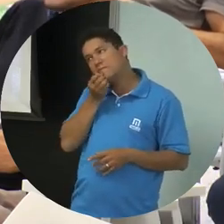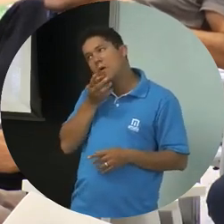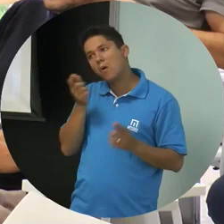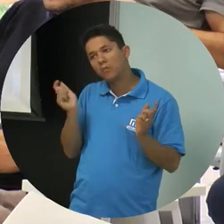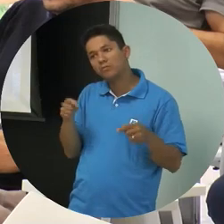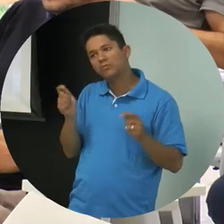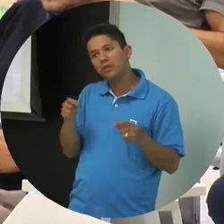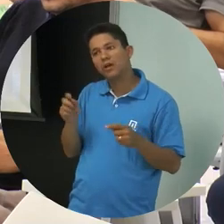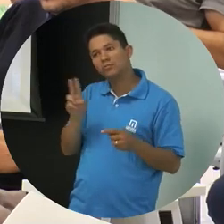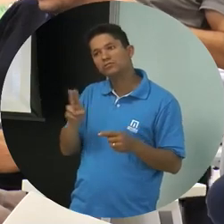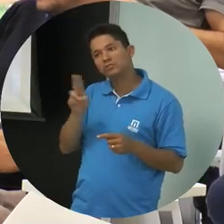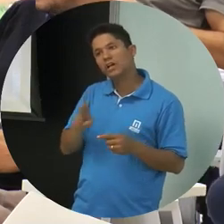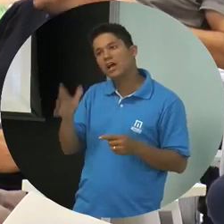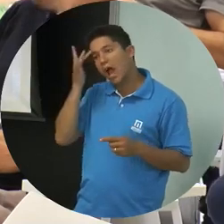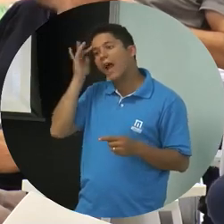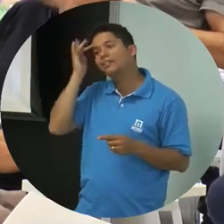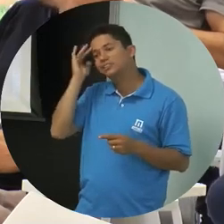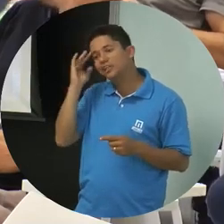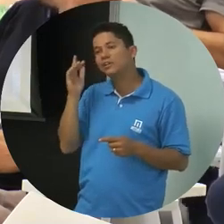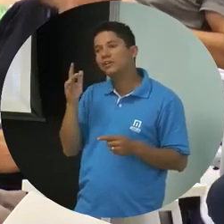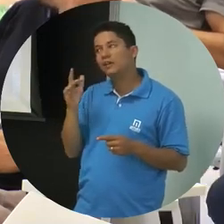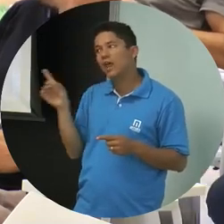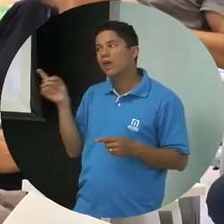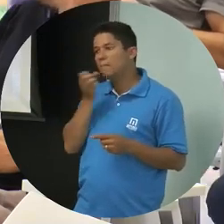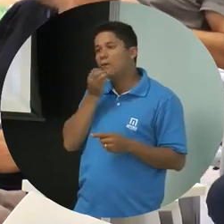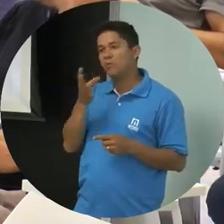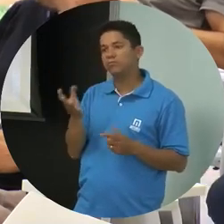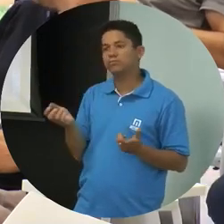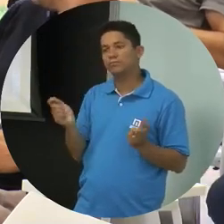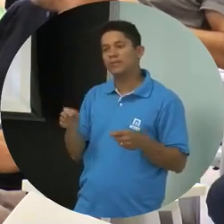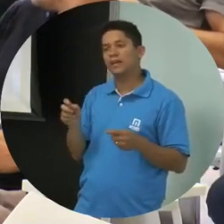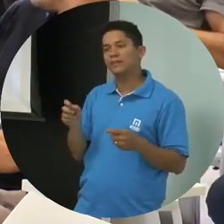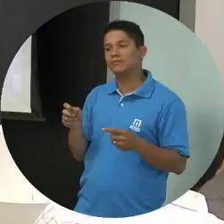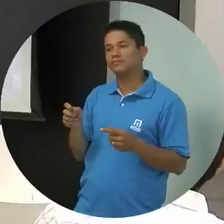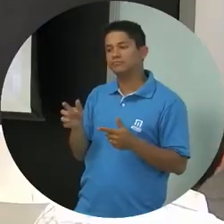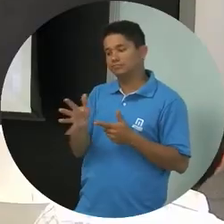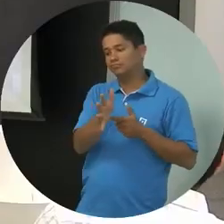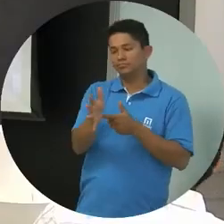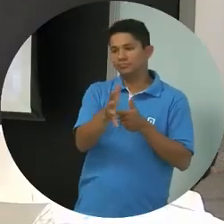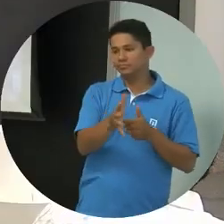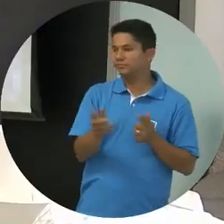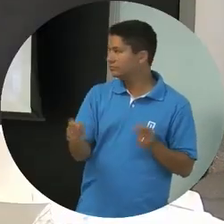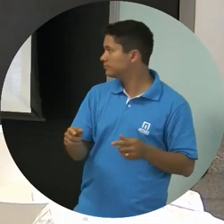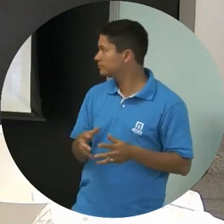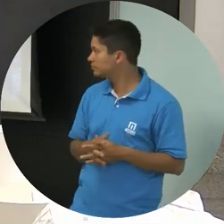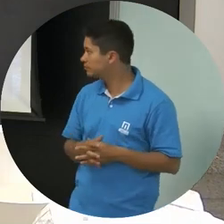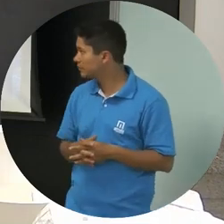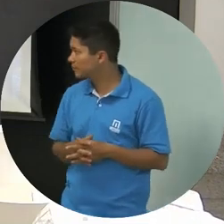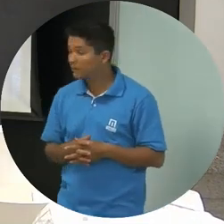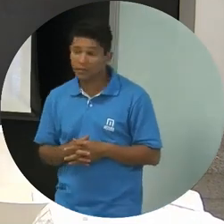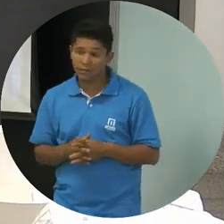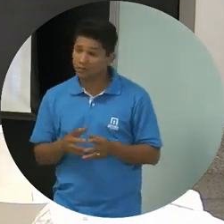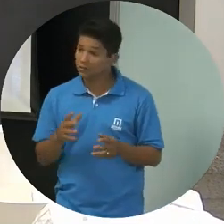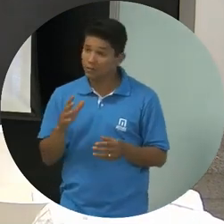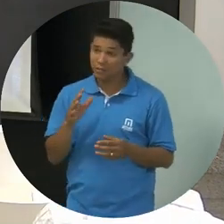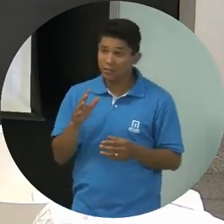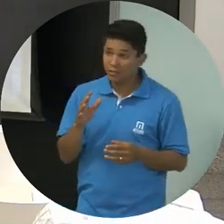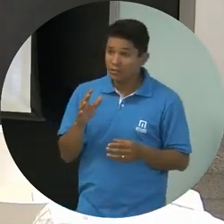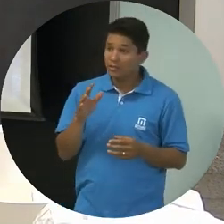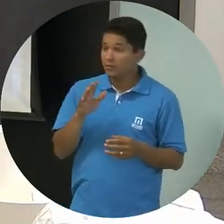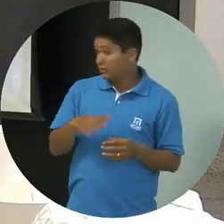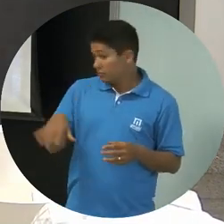achei interessante, que eu acredito que o equipamento atenderia. Sim, sim. Todos esses casos, como a